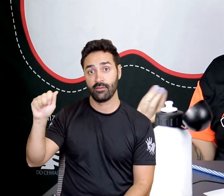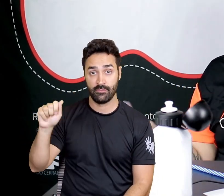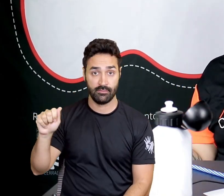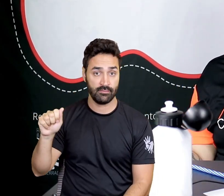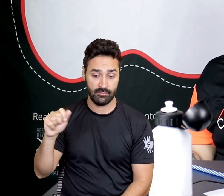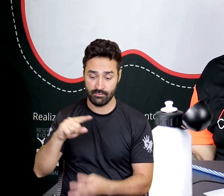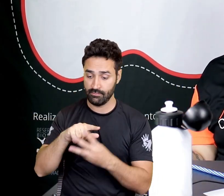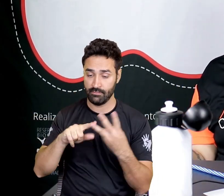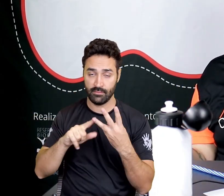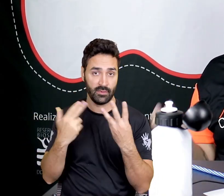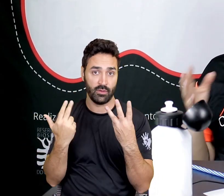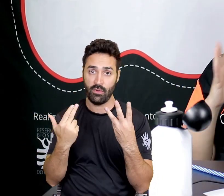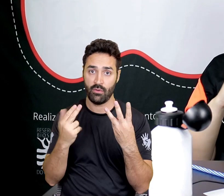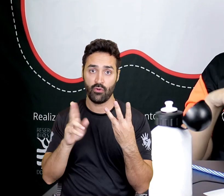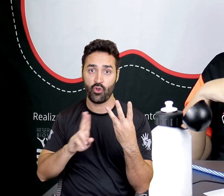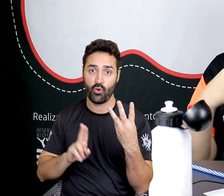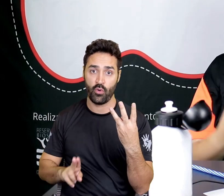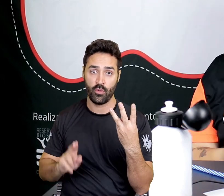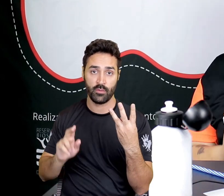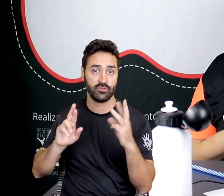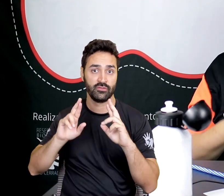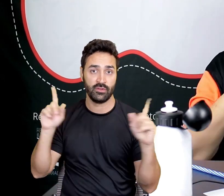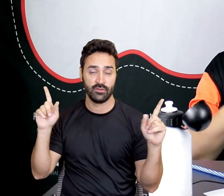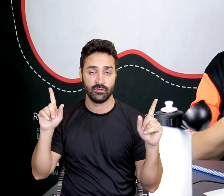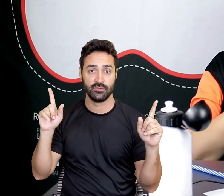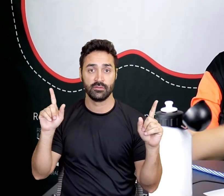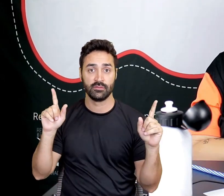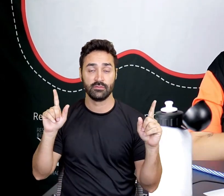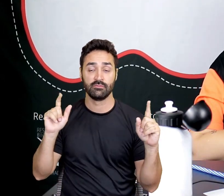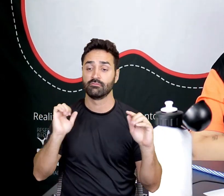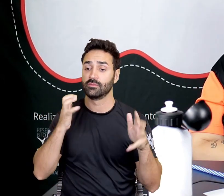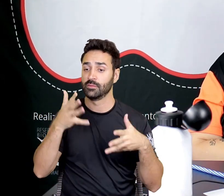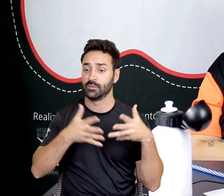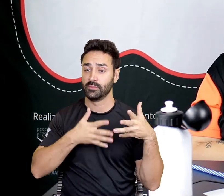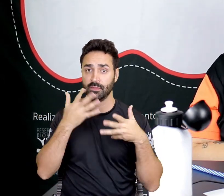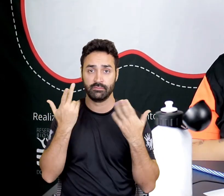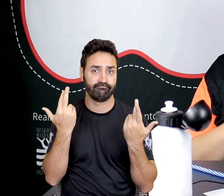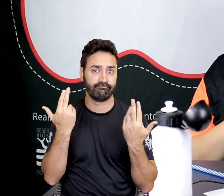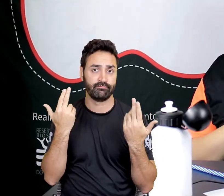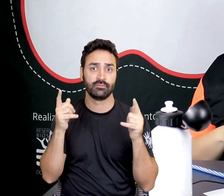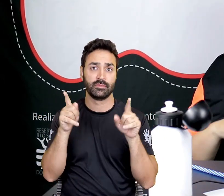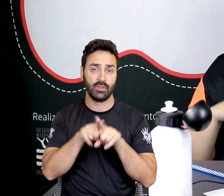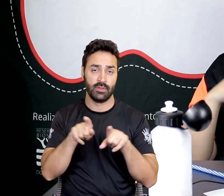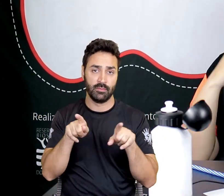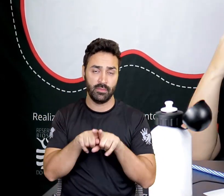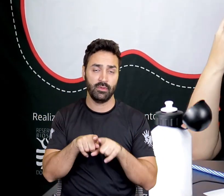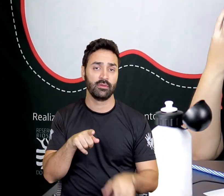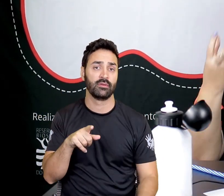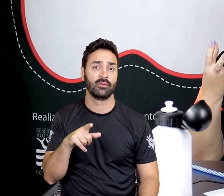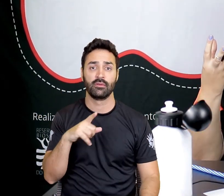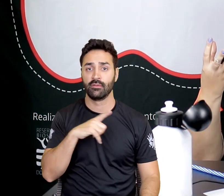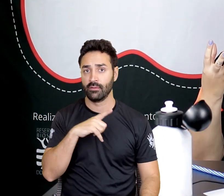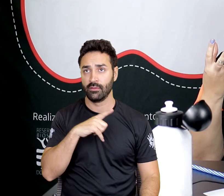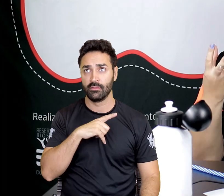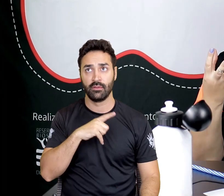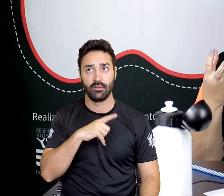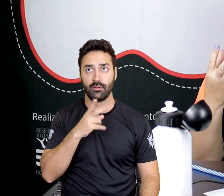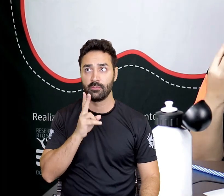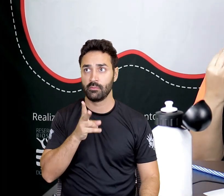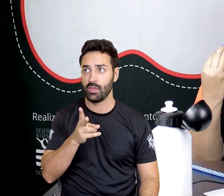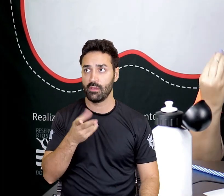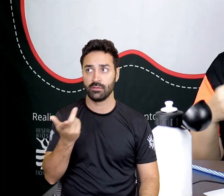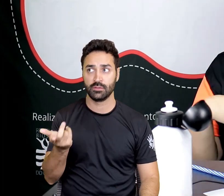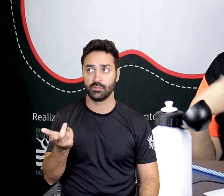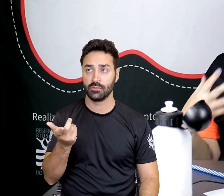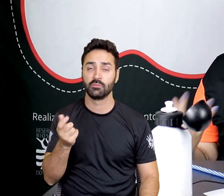nomes diferentes. Na língua de sinais isso também acontece. Nós temos uma mesma coisa